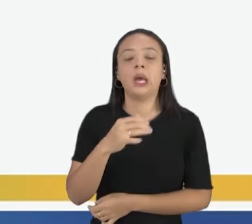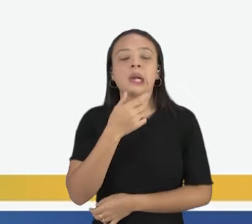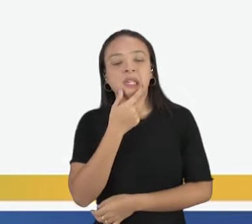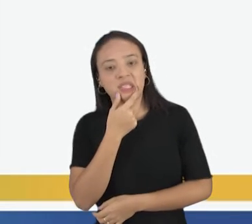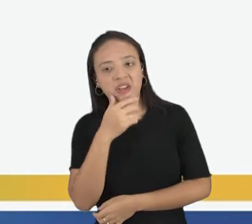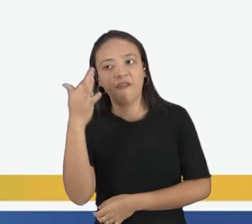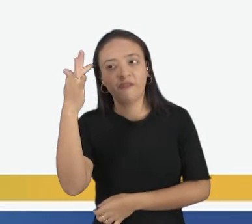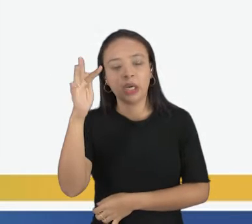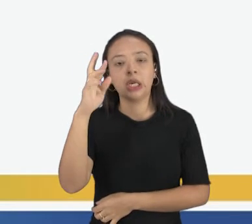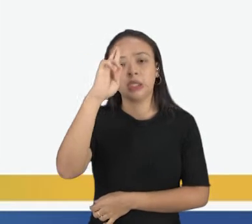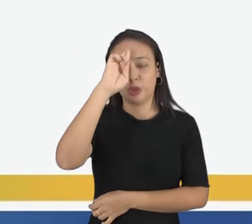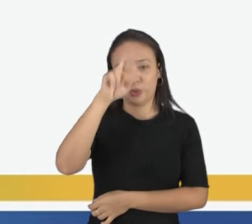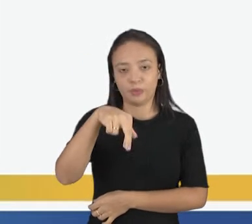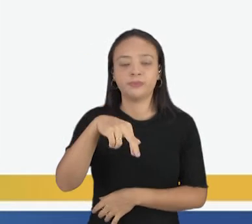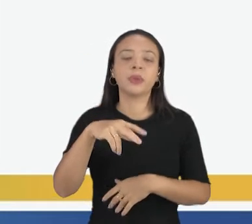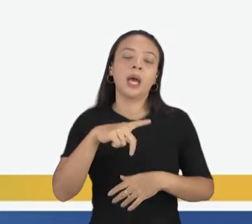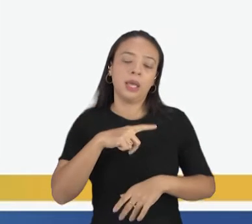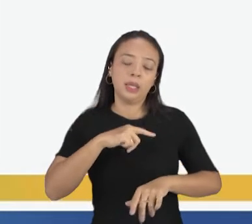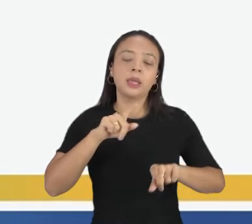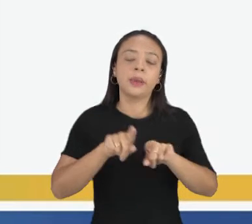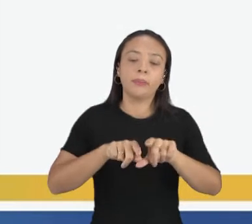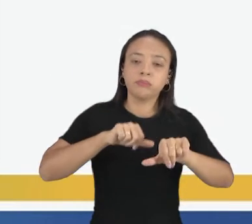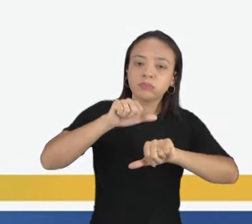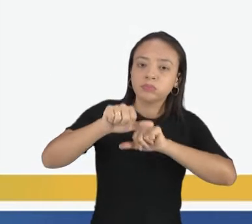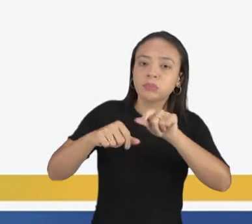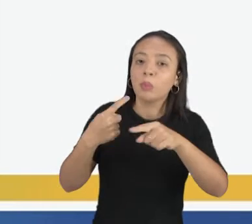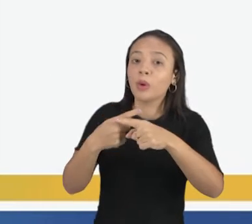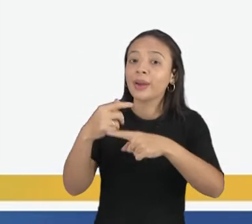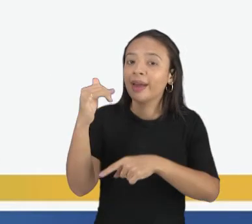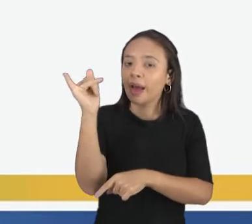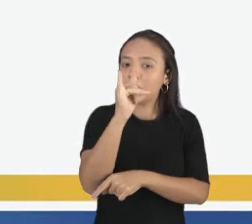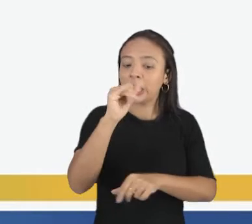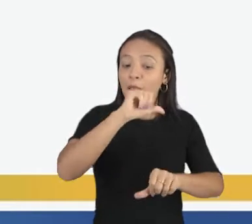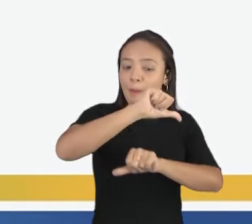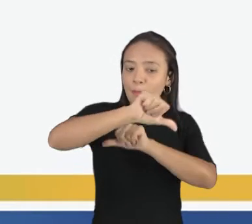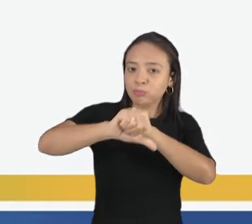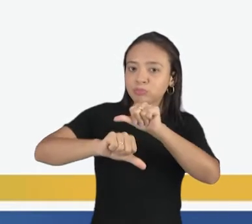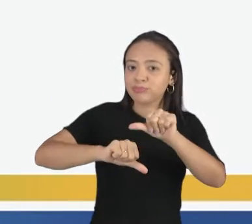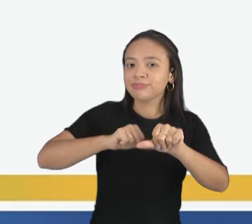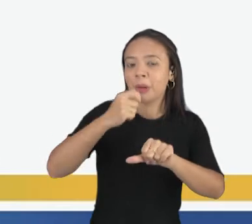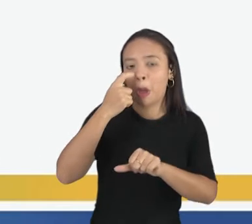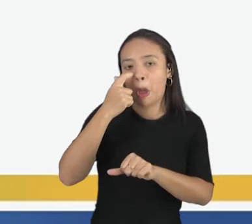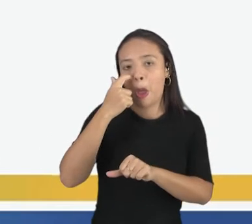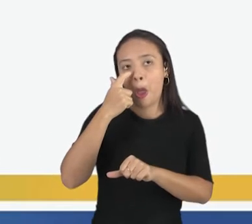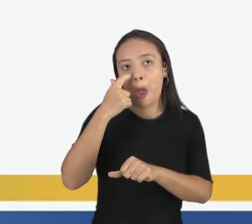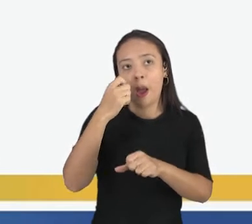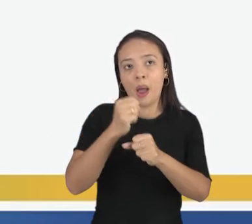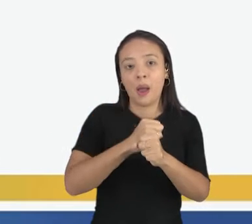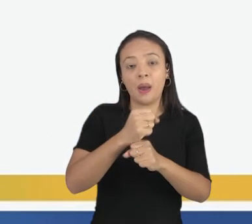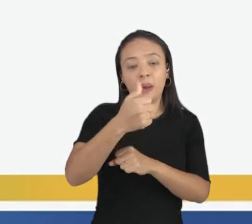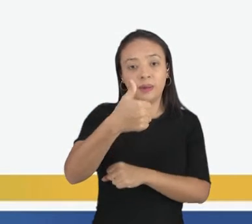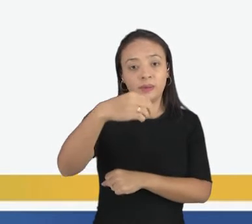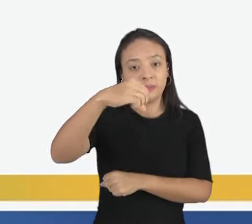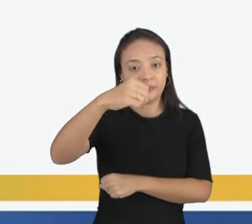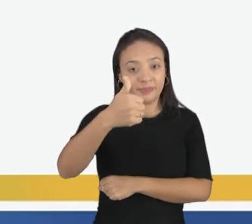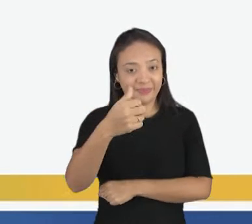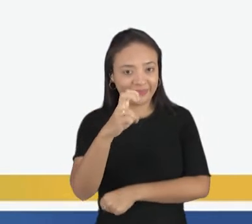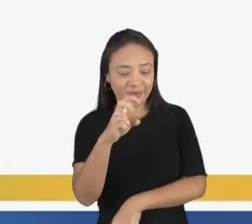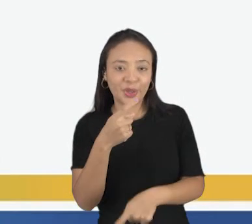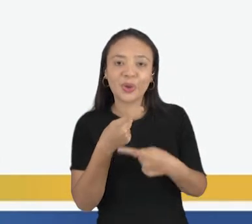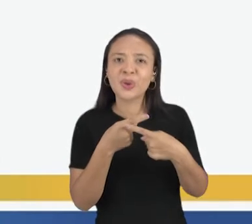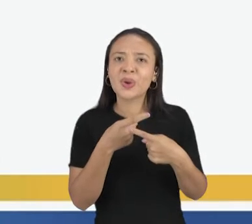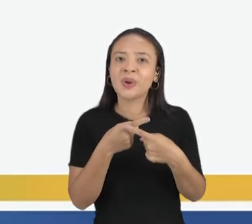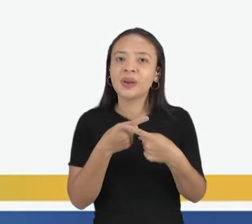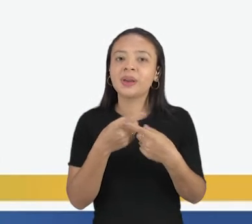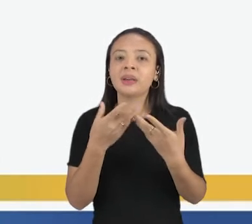a gente vai ter mudanças aí, porque a Itália ela vai passar de lado, né, em 1915, por conta